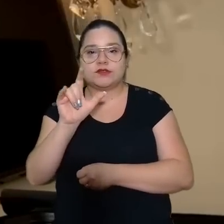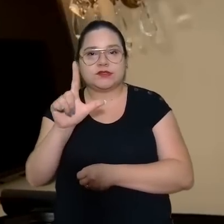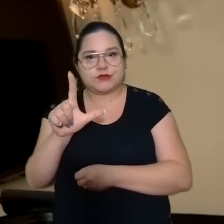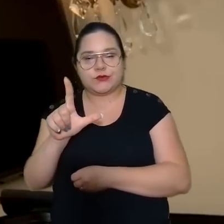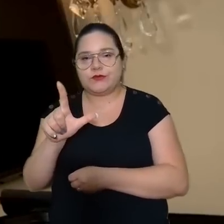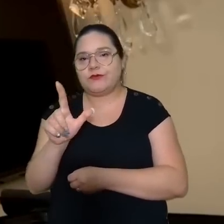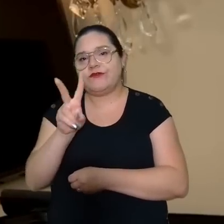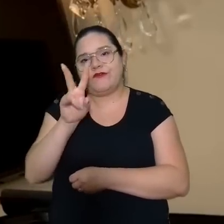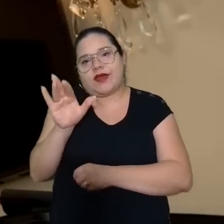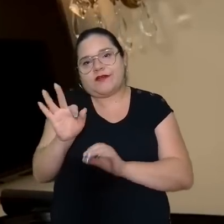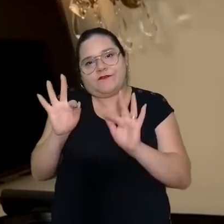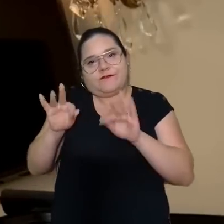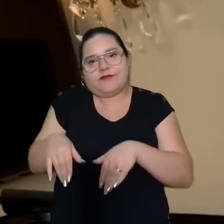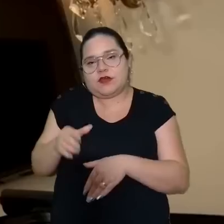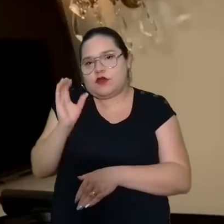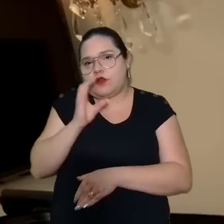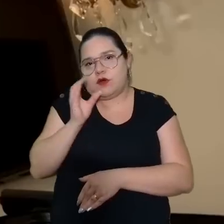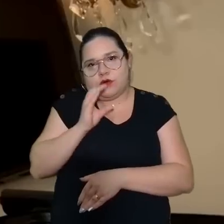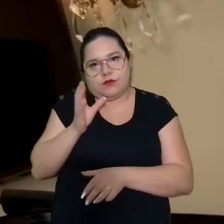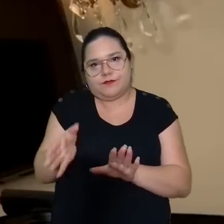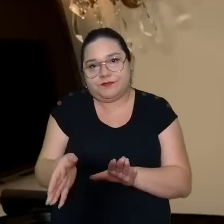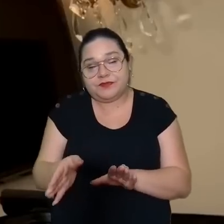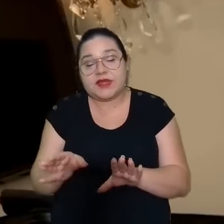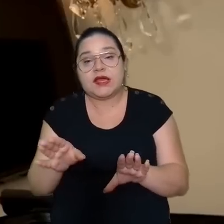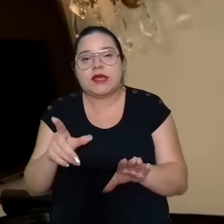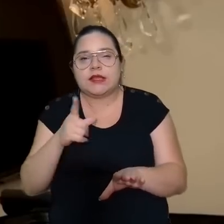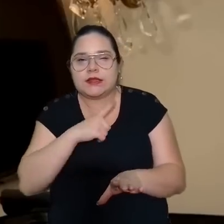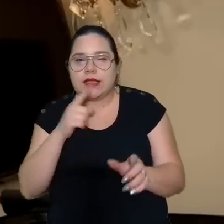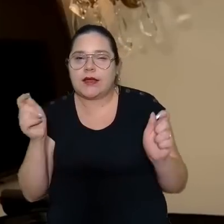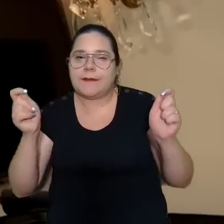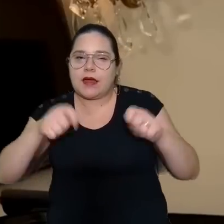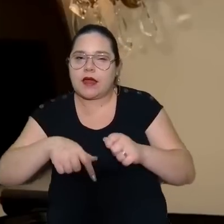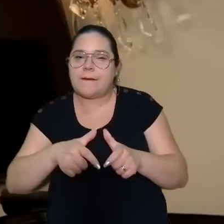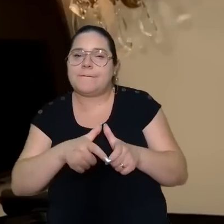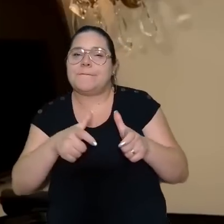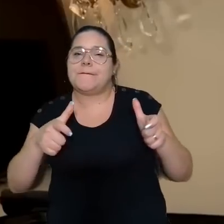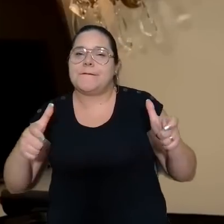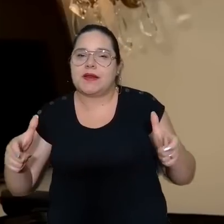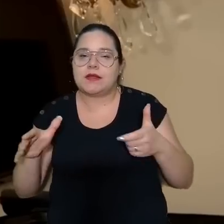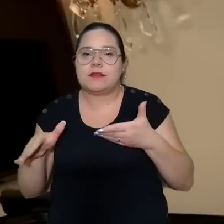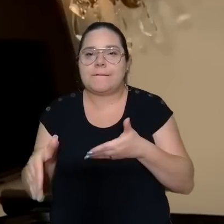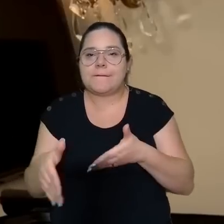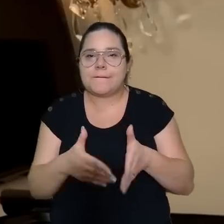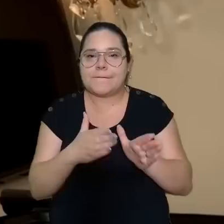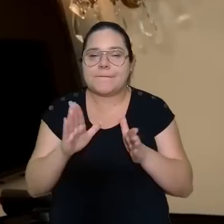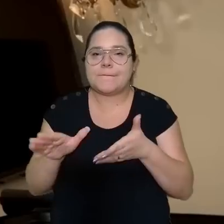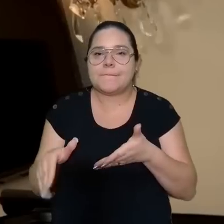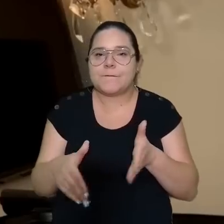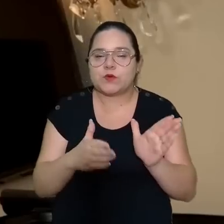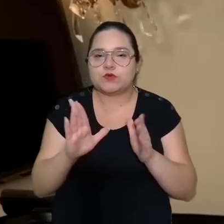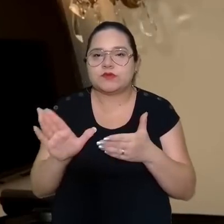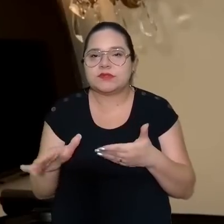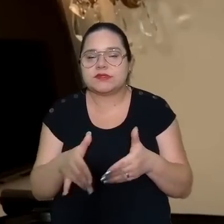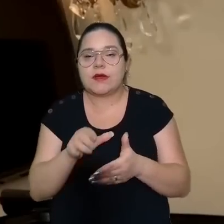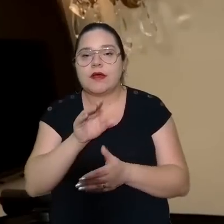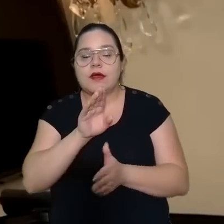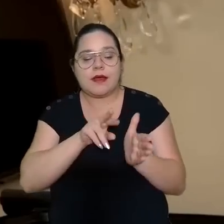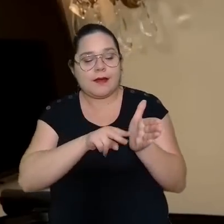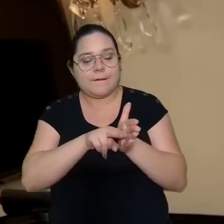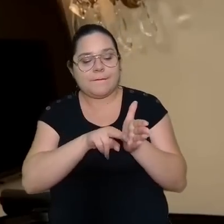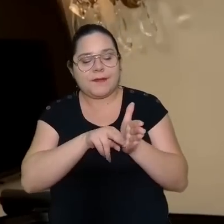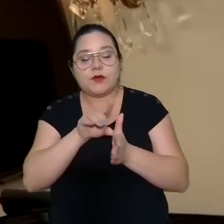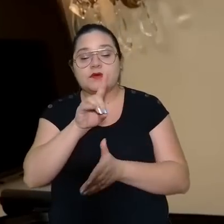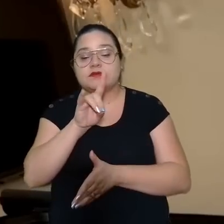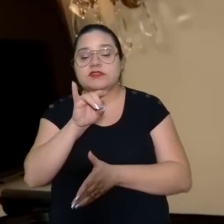contados, nós temos aqui uma grande capacidade da produção do biodiesel, a